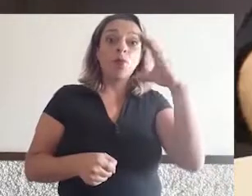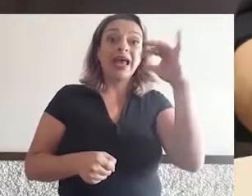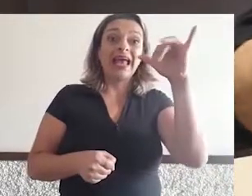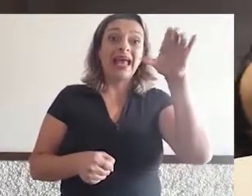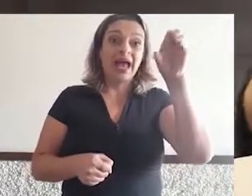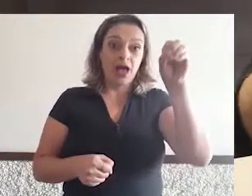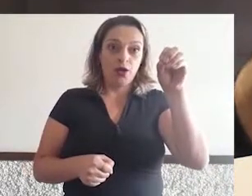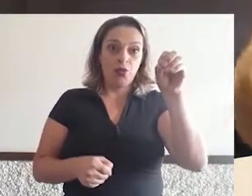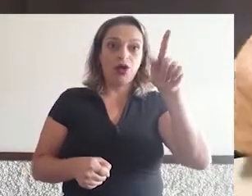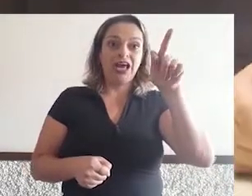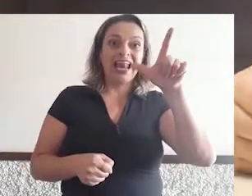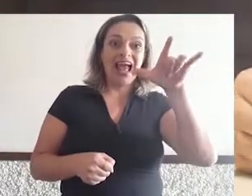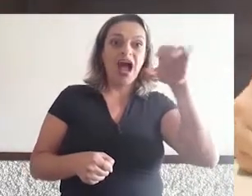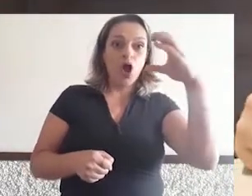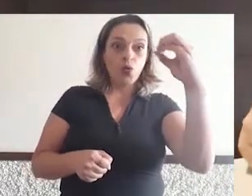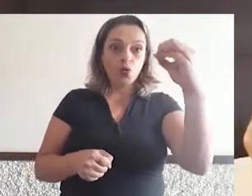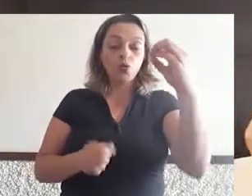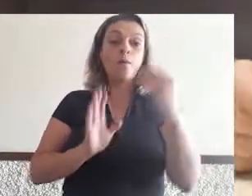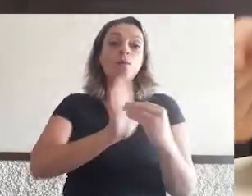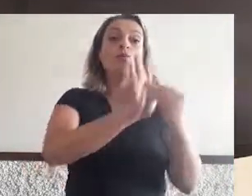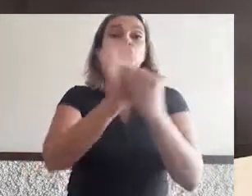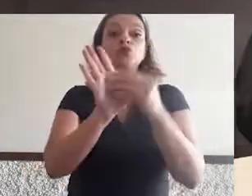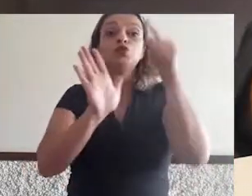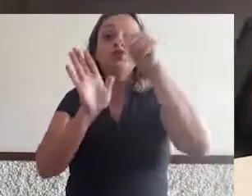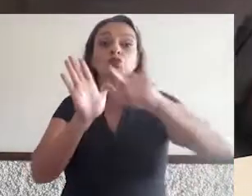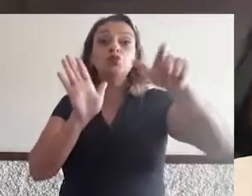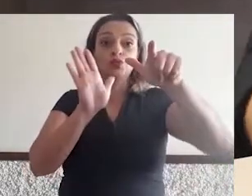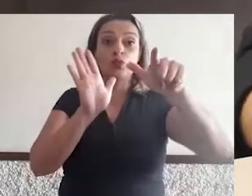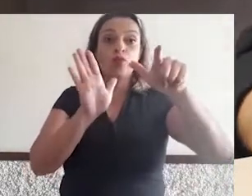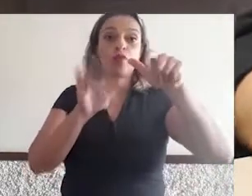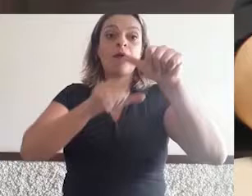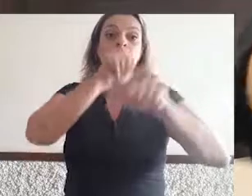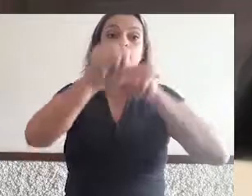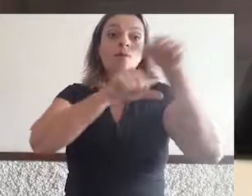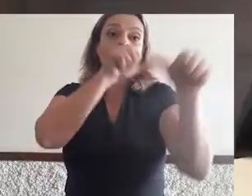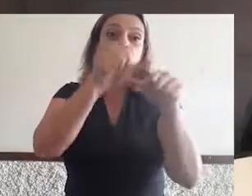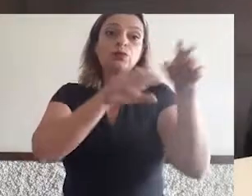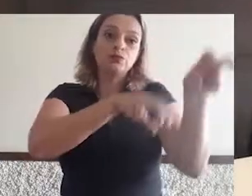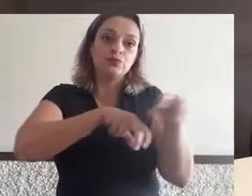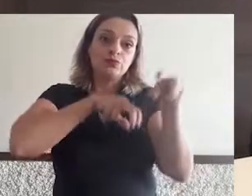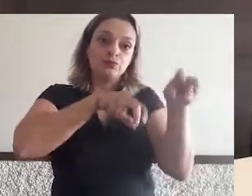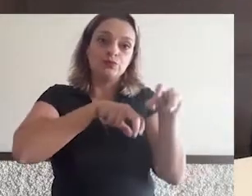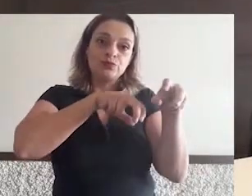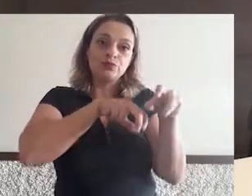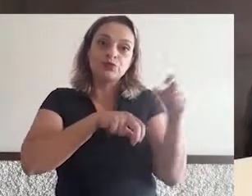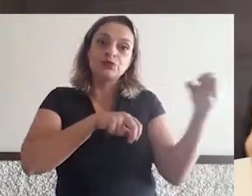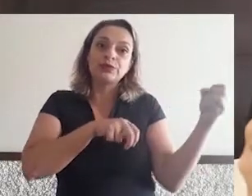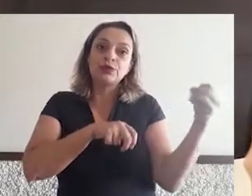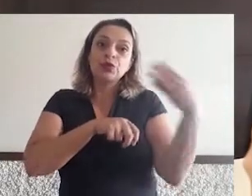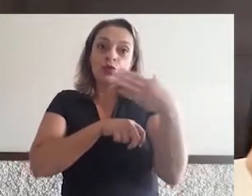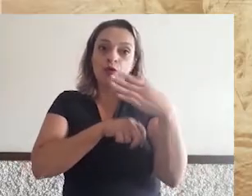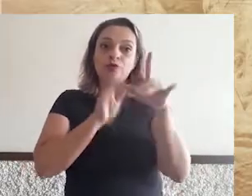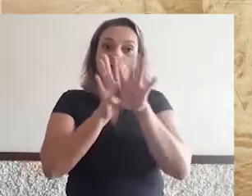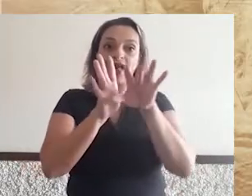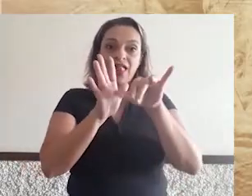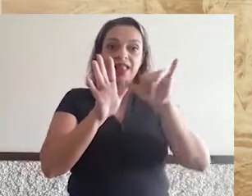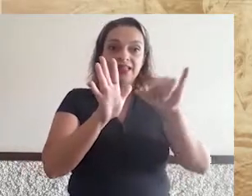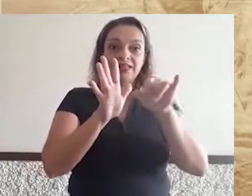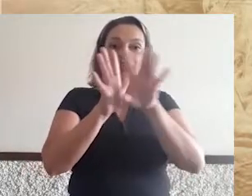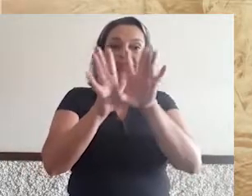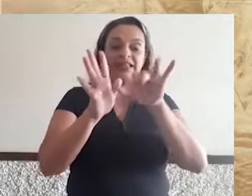Graco reapresentou a lei de reforma agrária e apresentou uma nova lei, que era chamada de